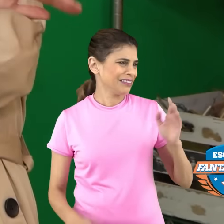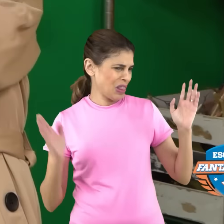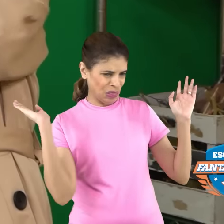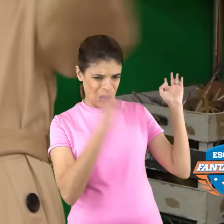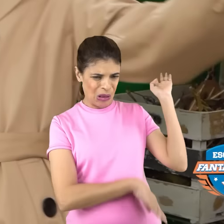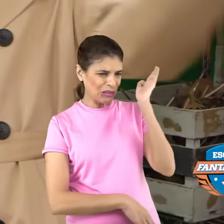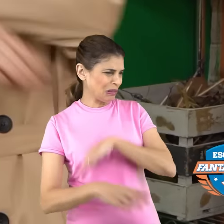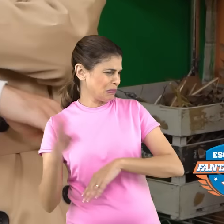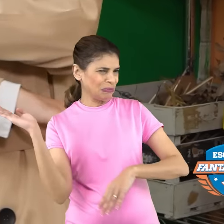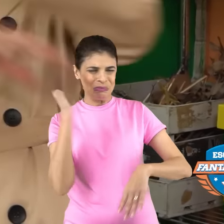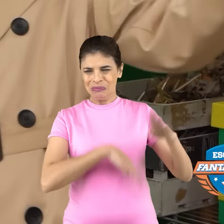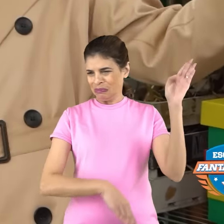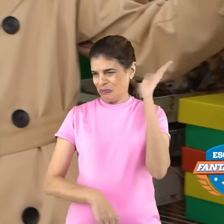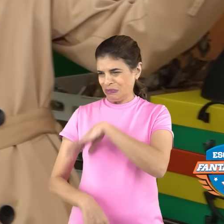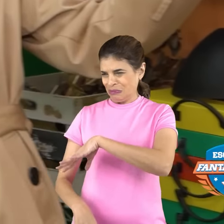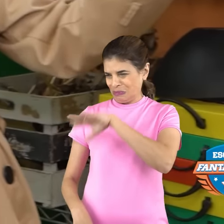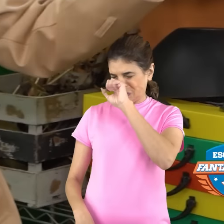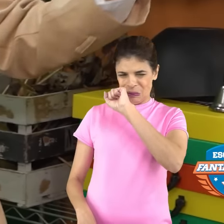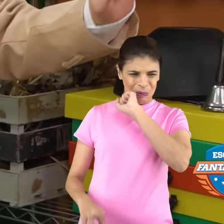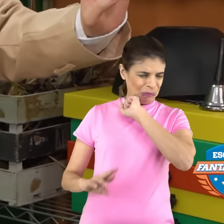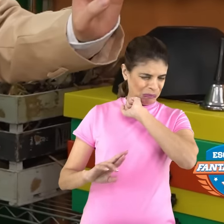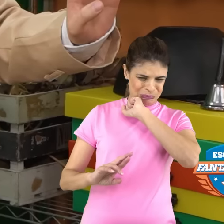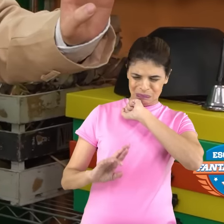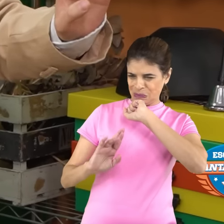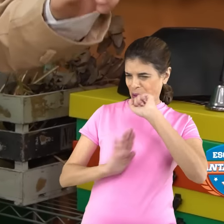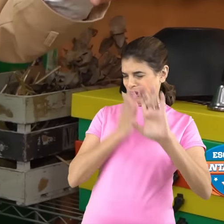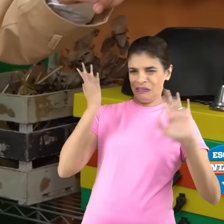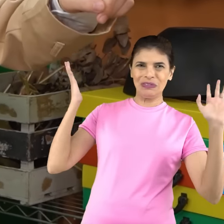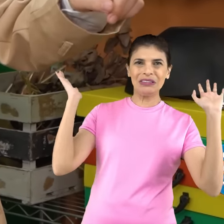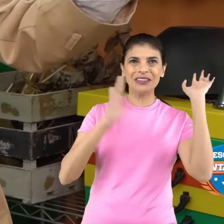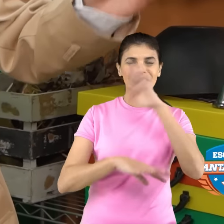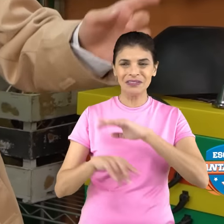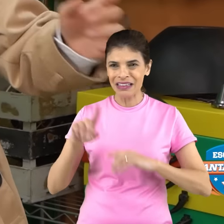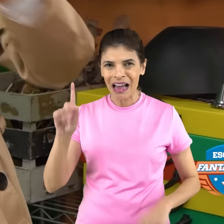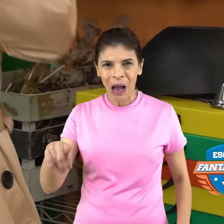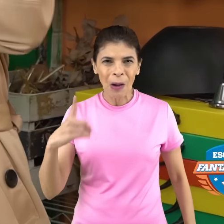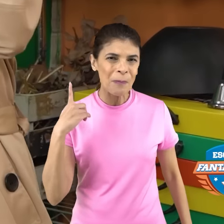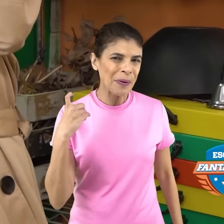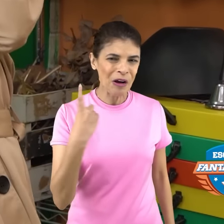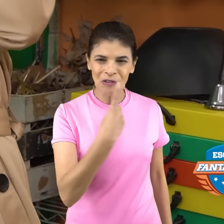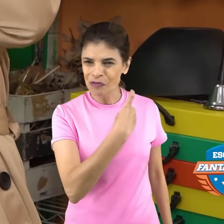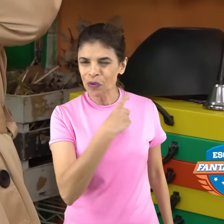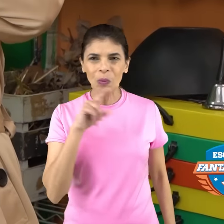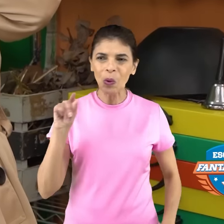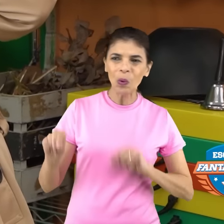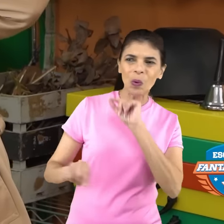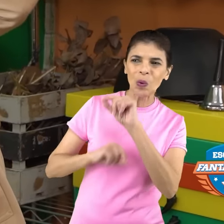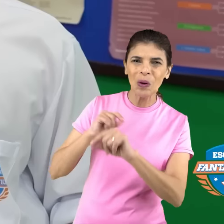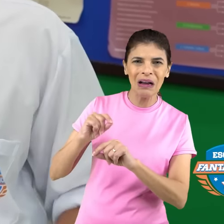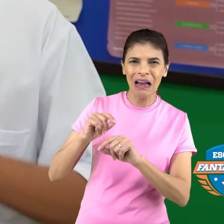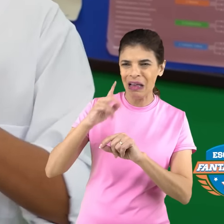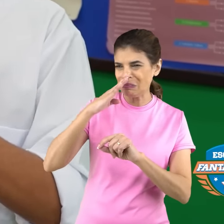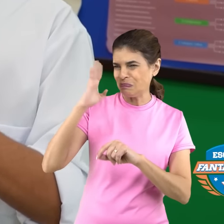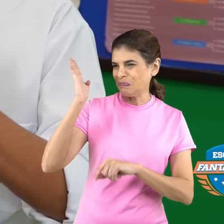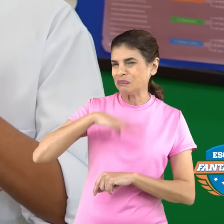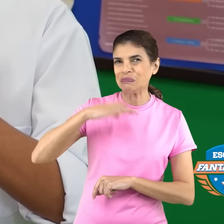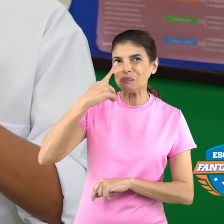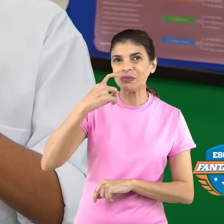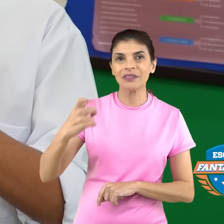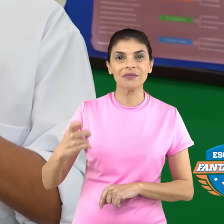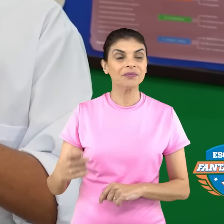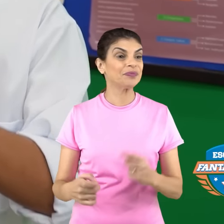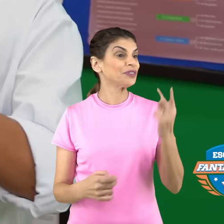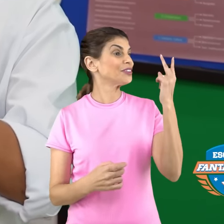Nossa, que cheiro horrível! Isso aí é perfume ou essência de gambá?